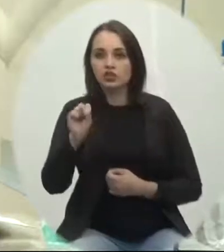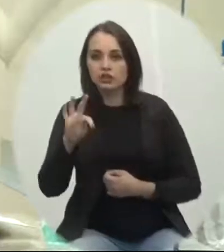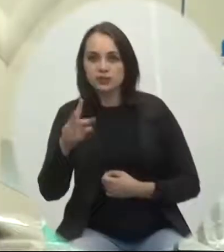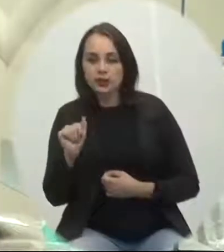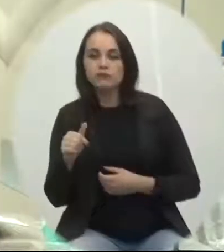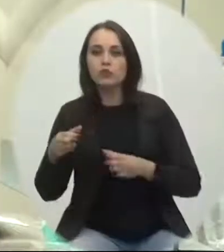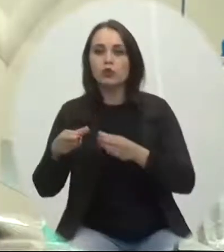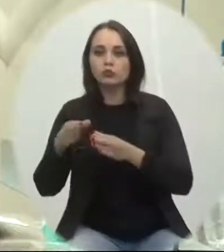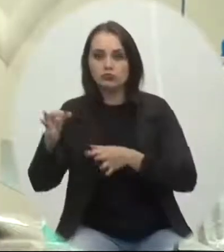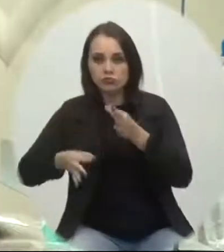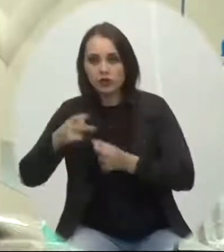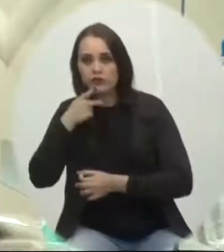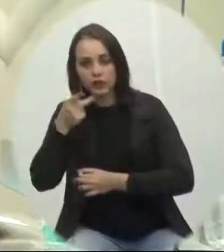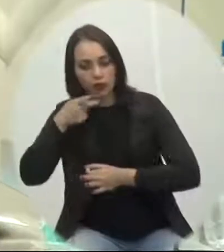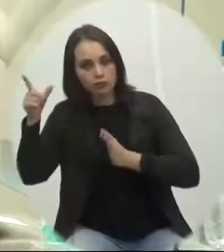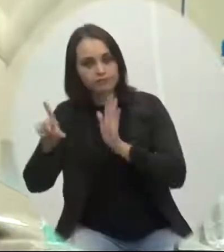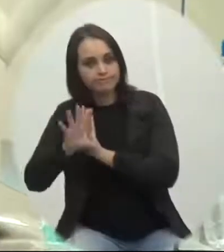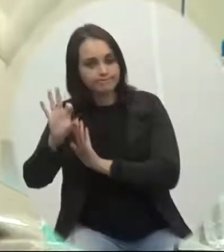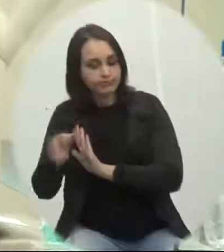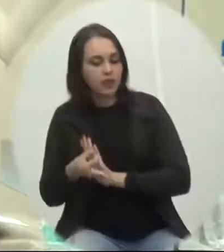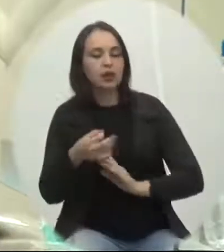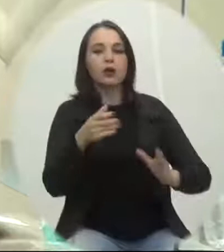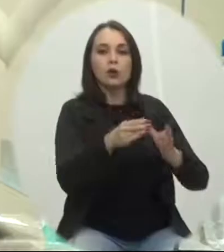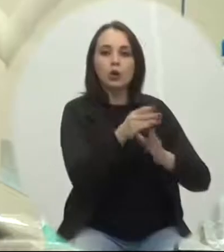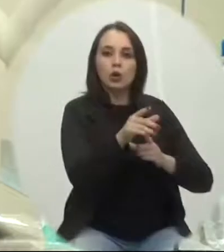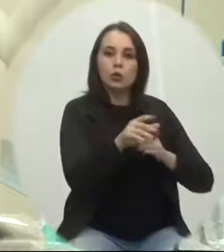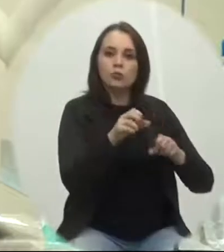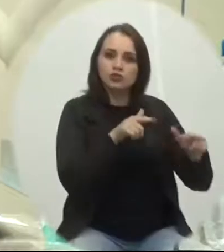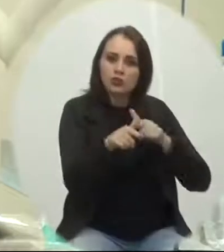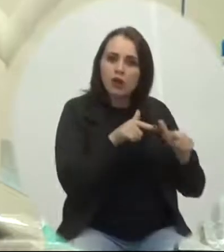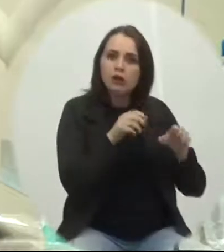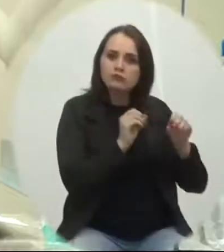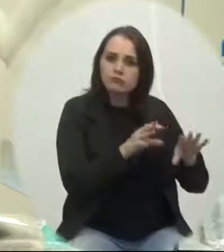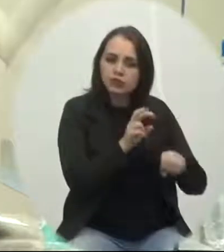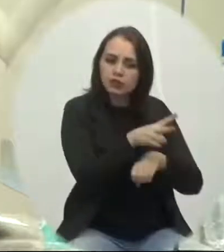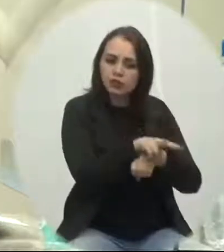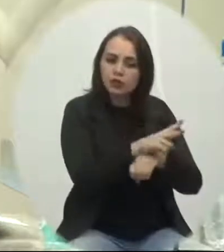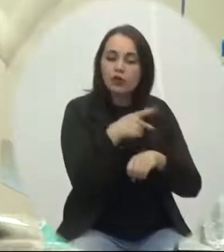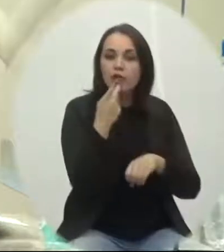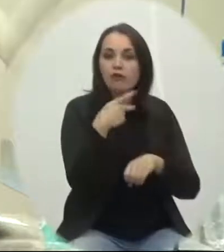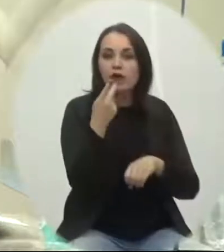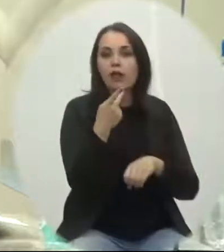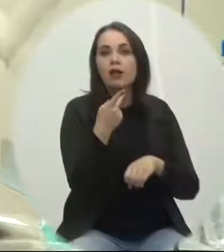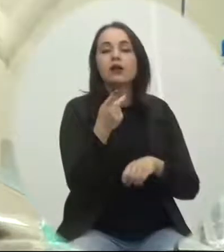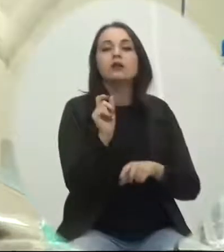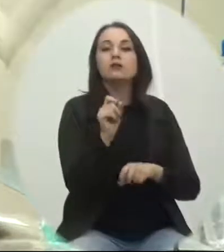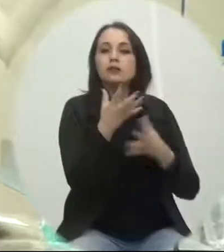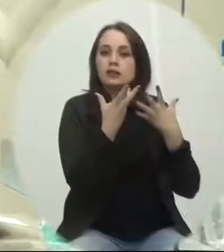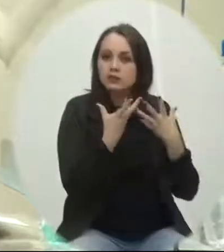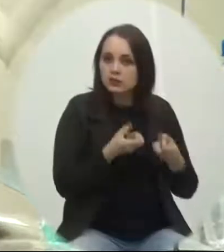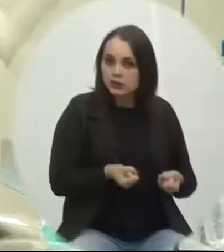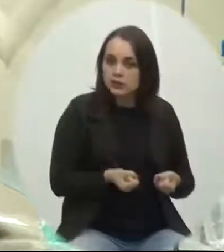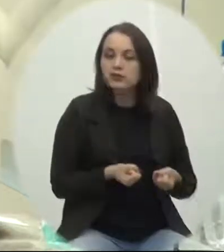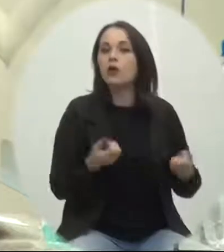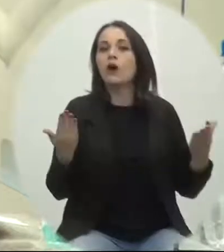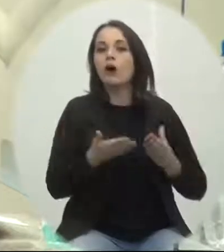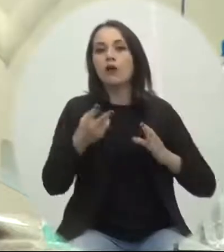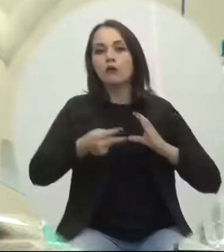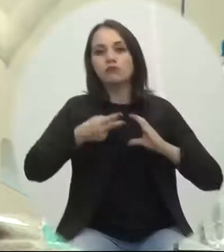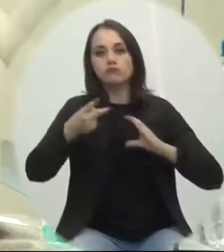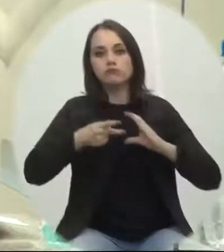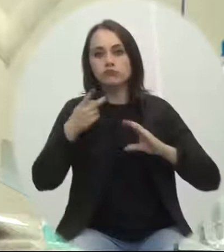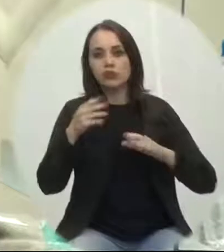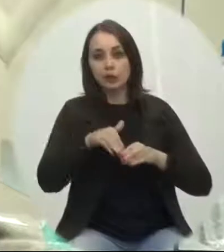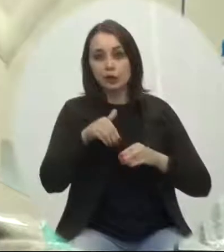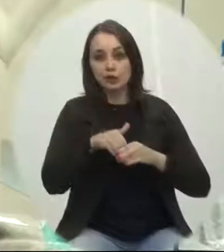constitucionalidade as comissões de obras de educação e de fiscalização opinaram pela aprovação encaminhando a matéria ao